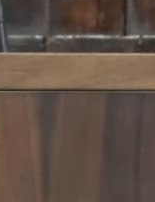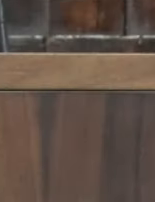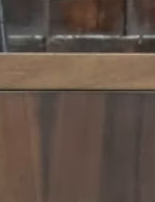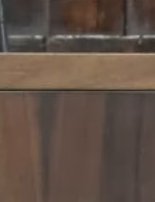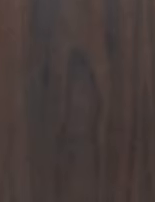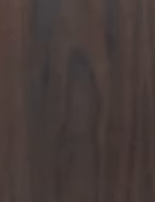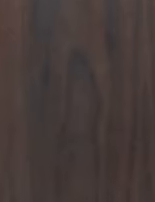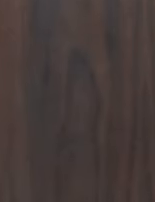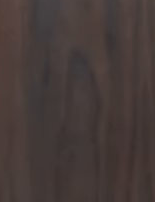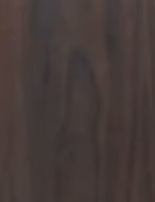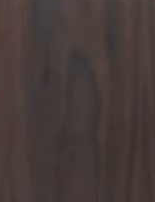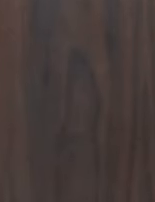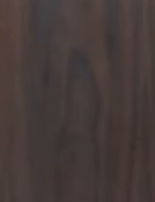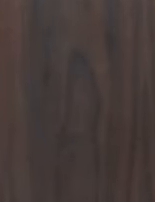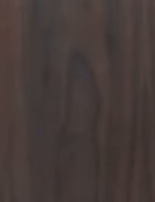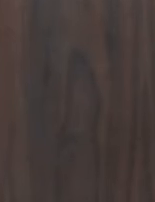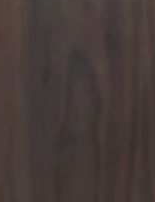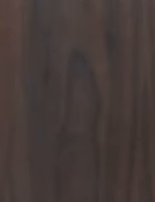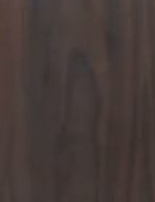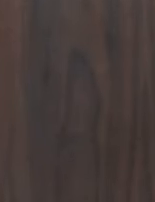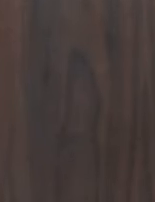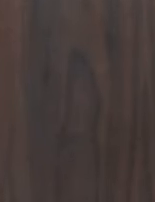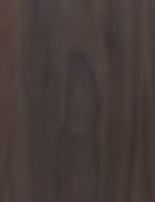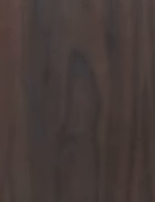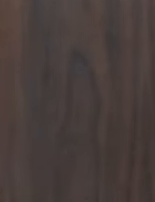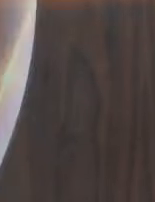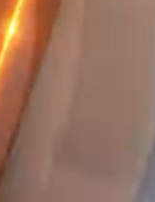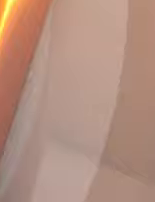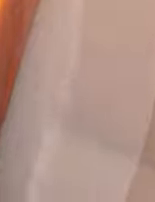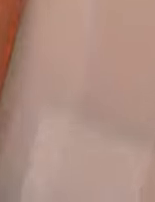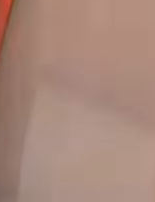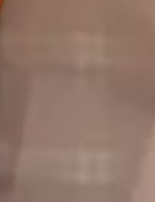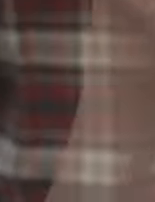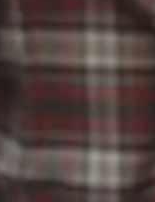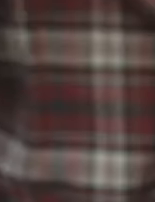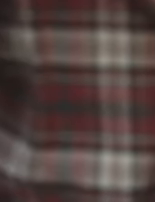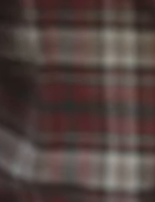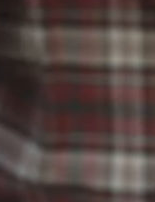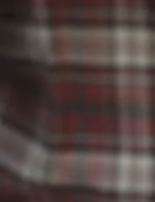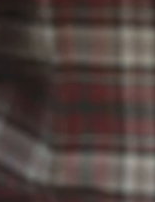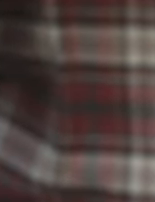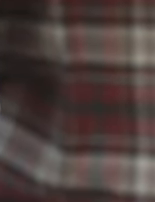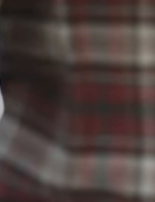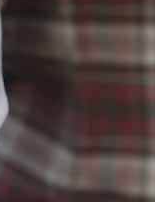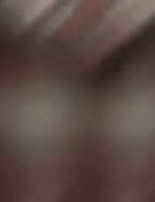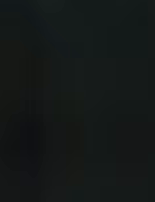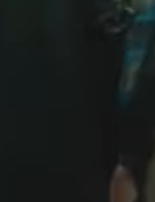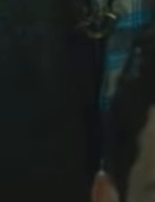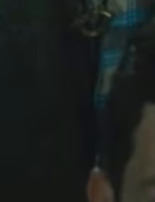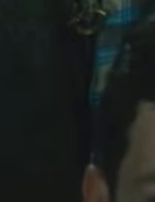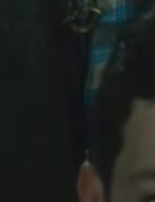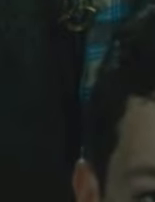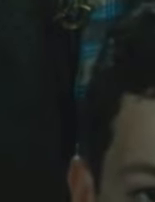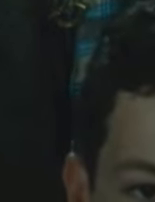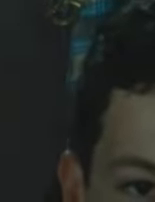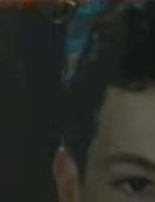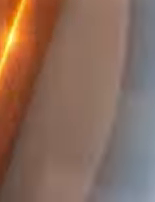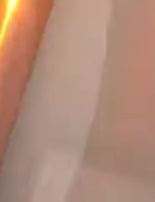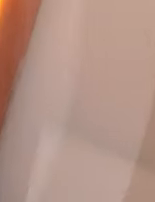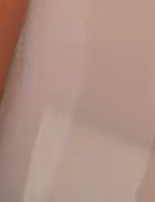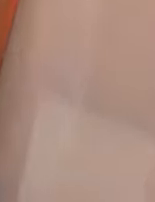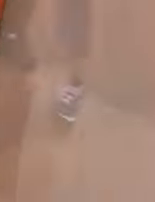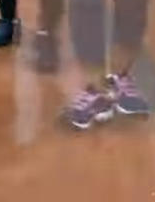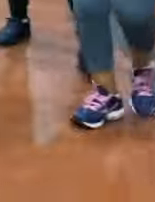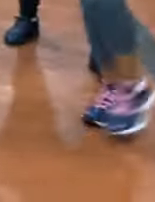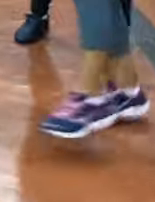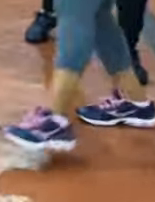no interior e precisa dar entrada em processos no Detran. Mostra de Cinema vai apresentar os melhores filmes do ano.